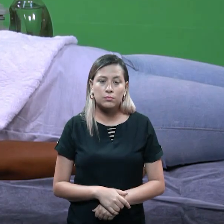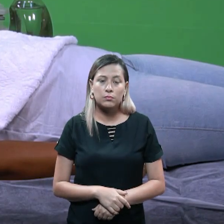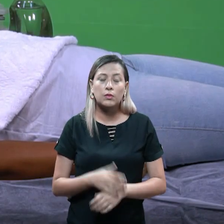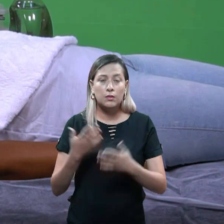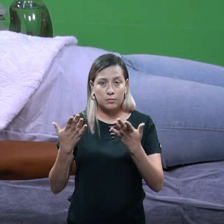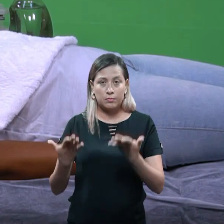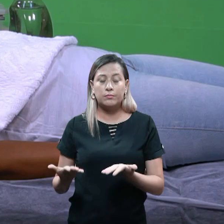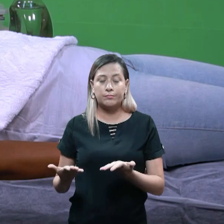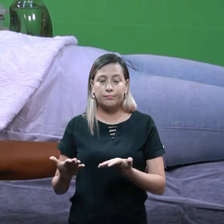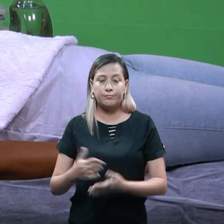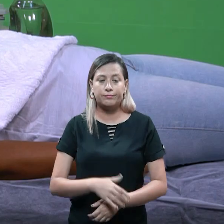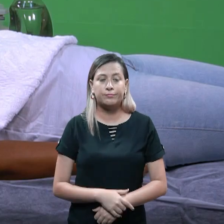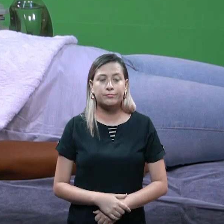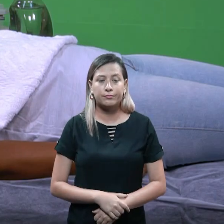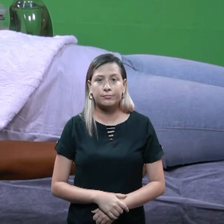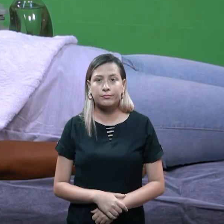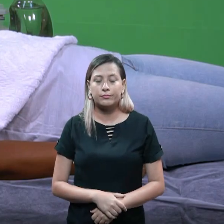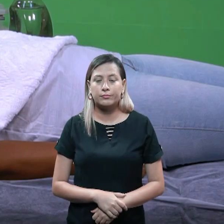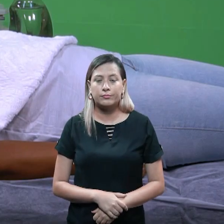tarefa, certo?